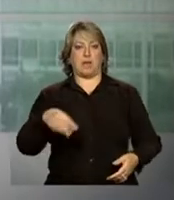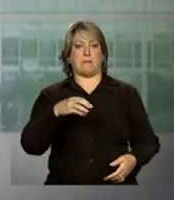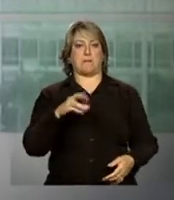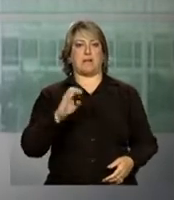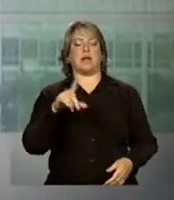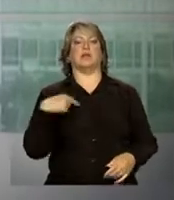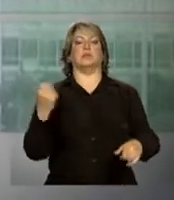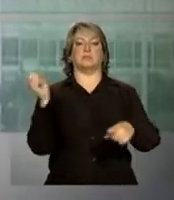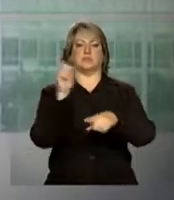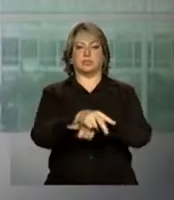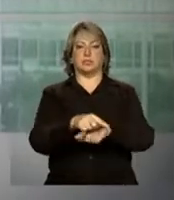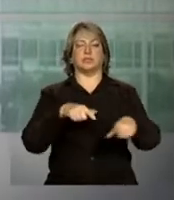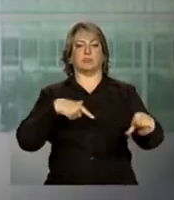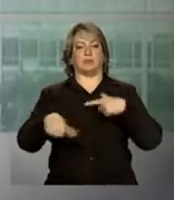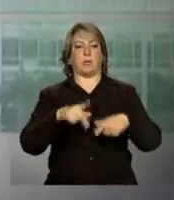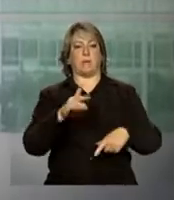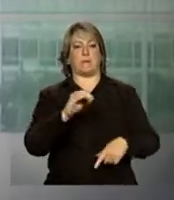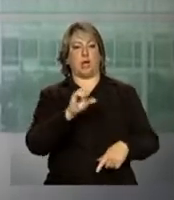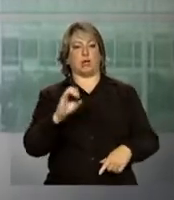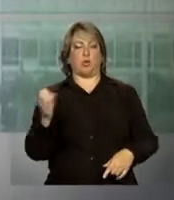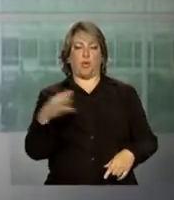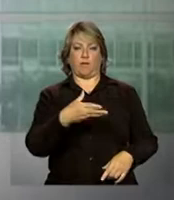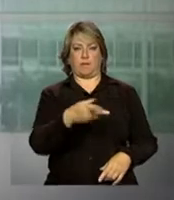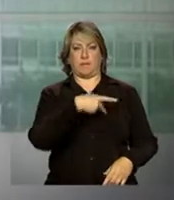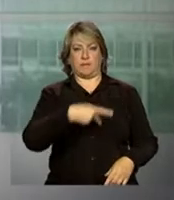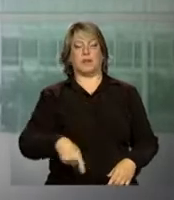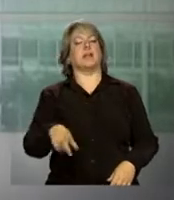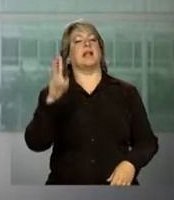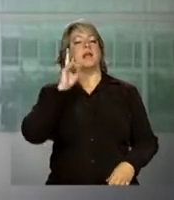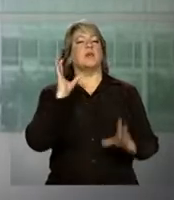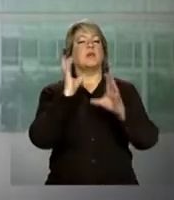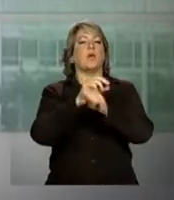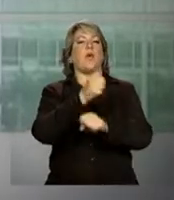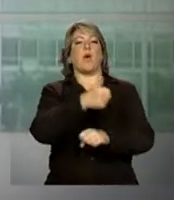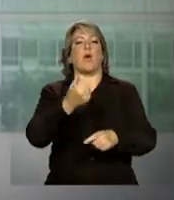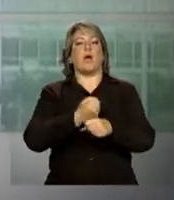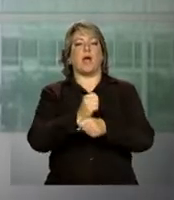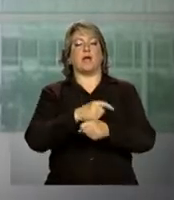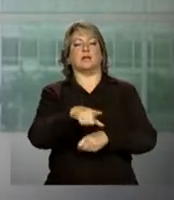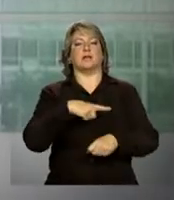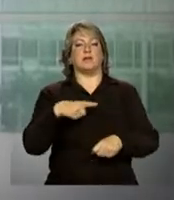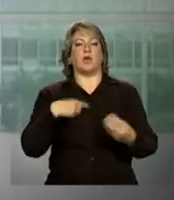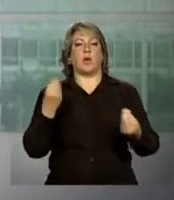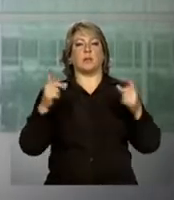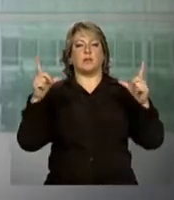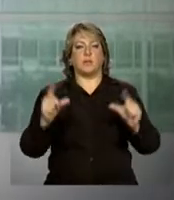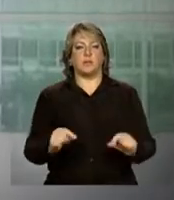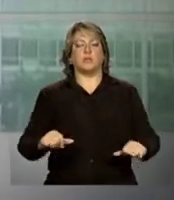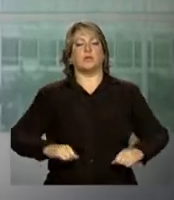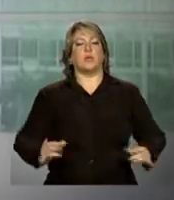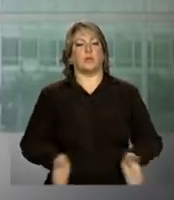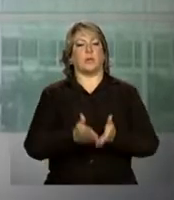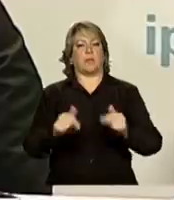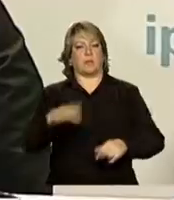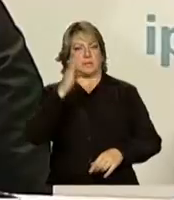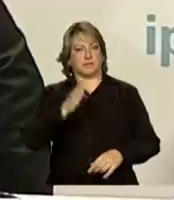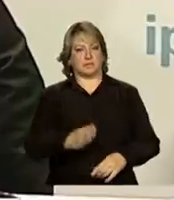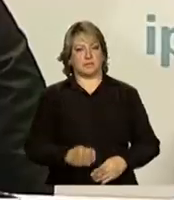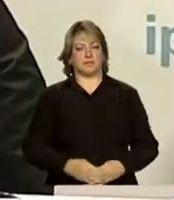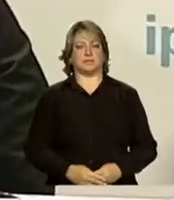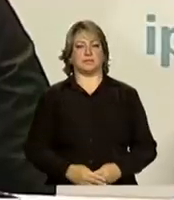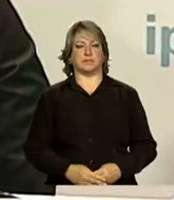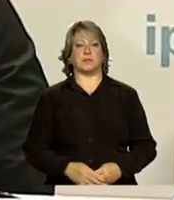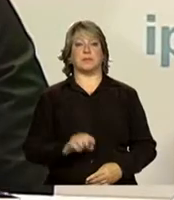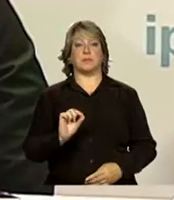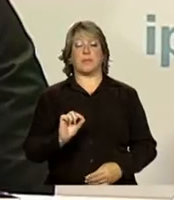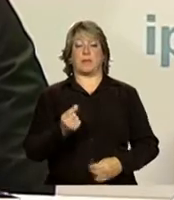IPEA, Marcelo Neri lembrou os 11 anos consecutivos em que houve redução da pobreza no Brasil. A